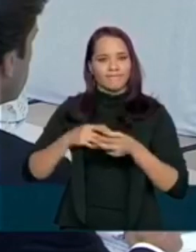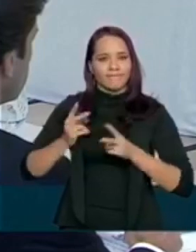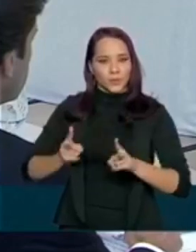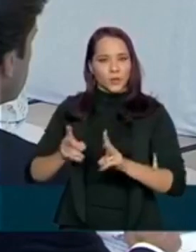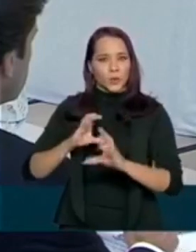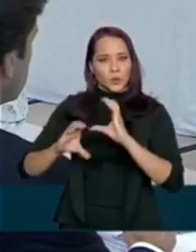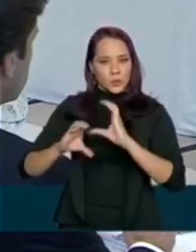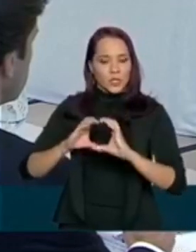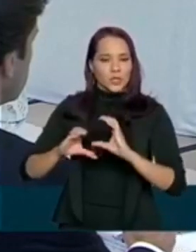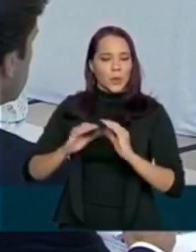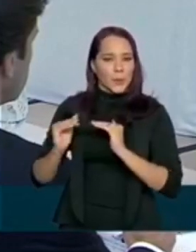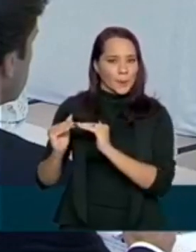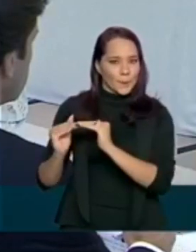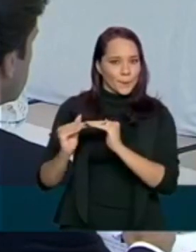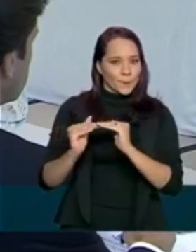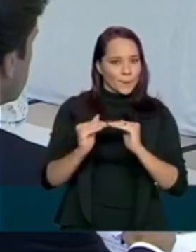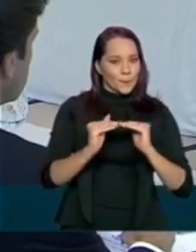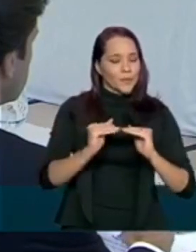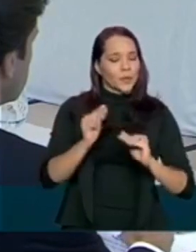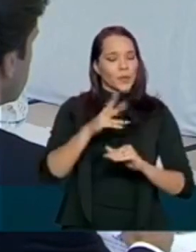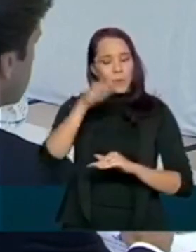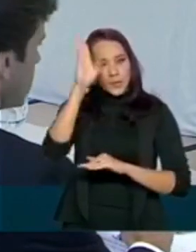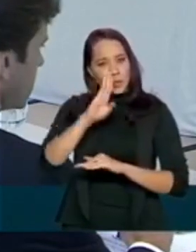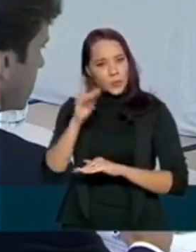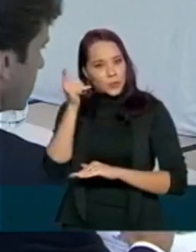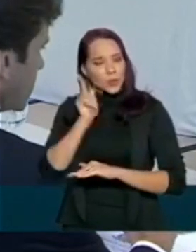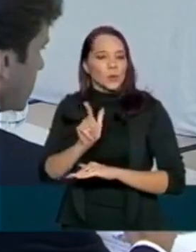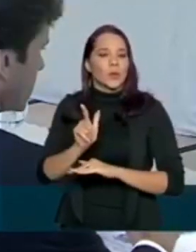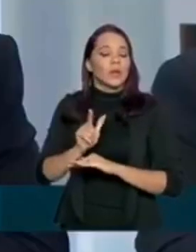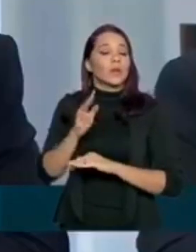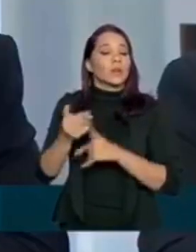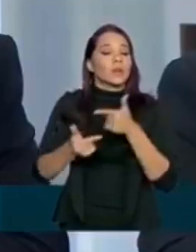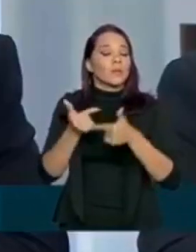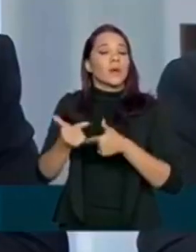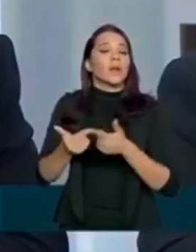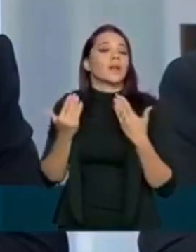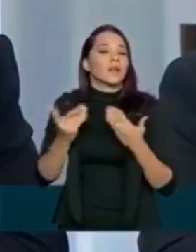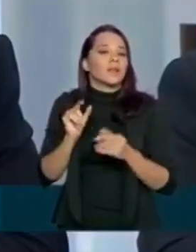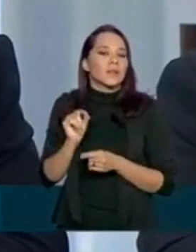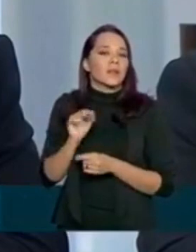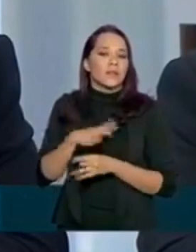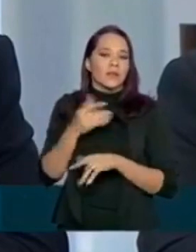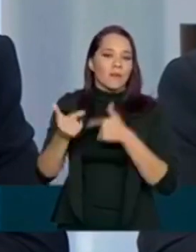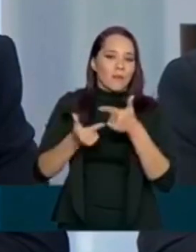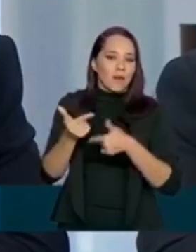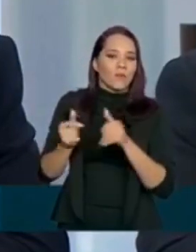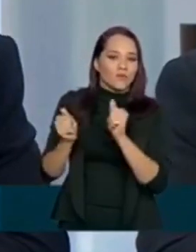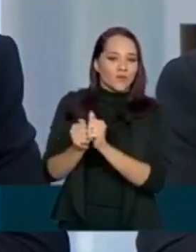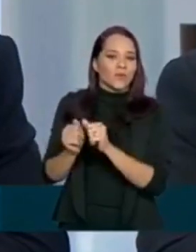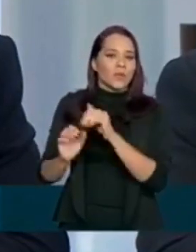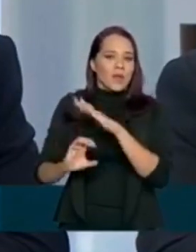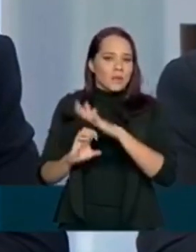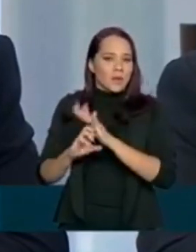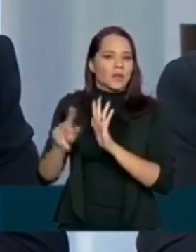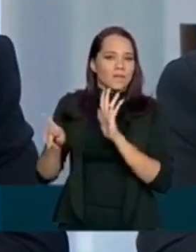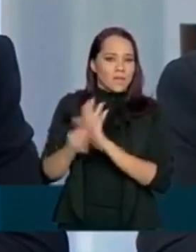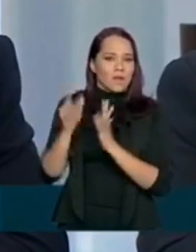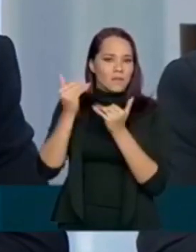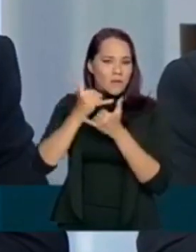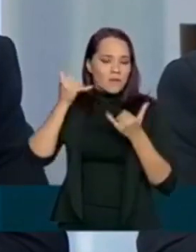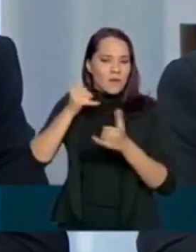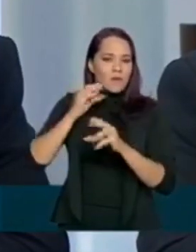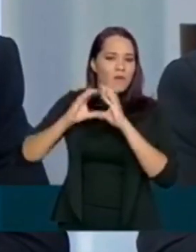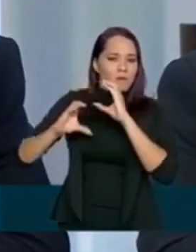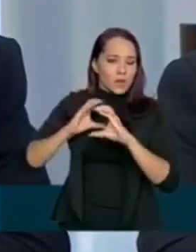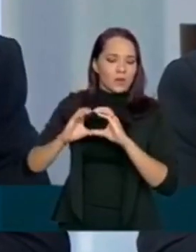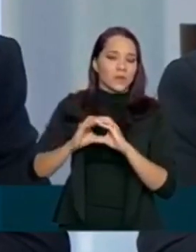comunicações estáveis aí no no país graças a um trabalho é coordenado com as operadoras e outros outras entidades do setor de